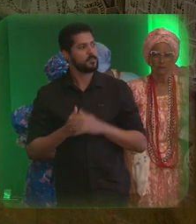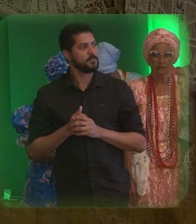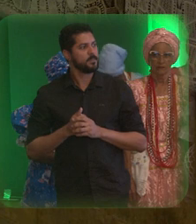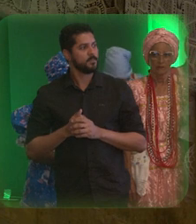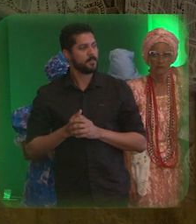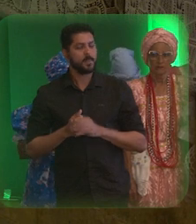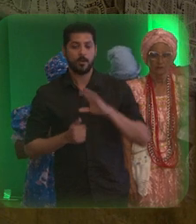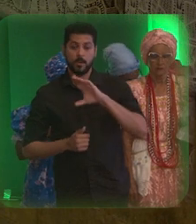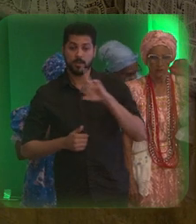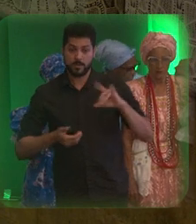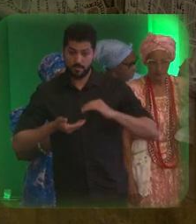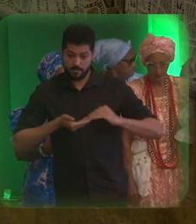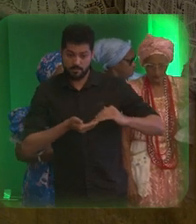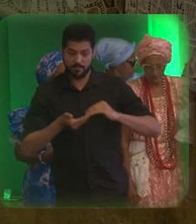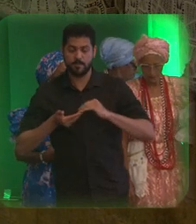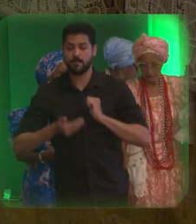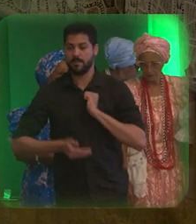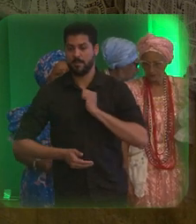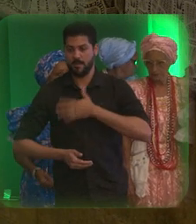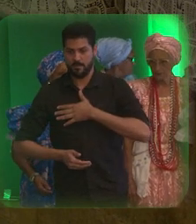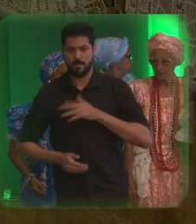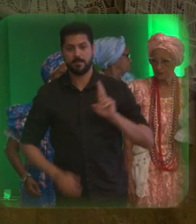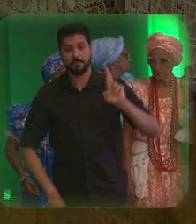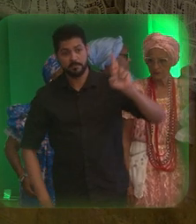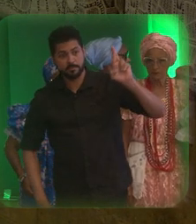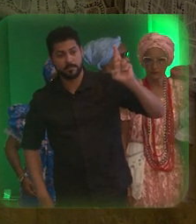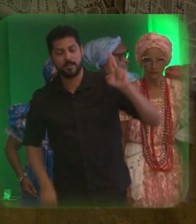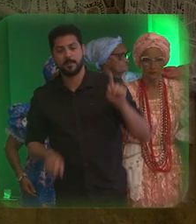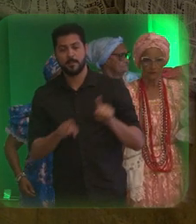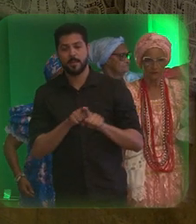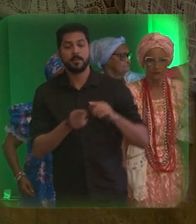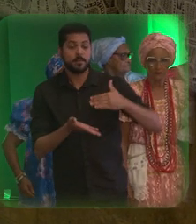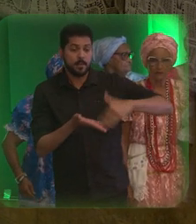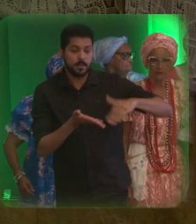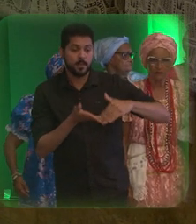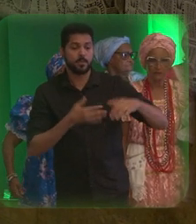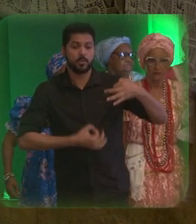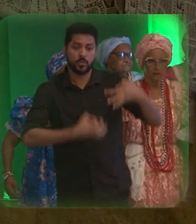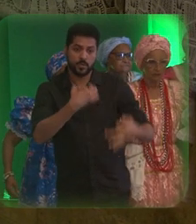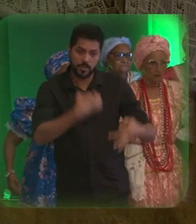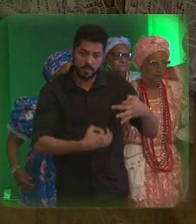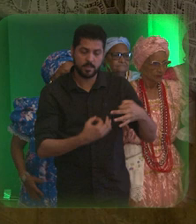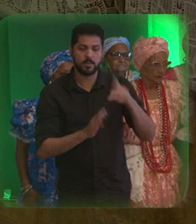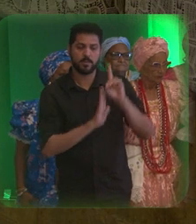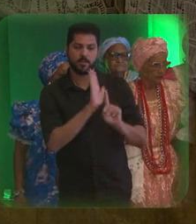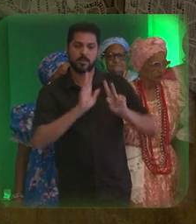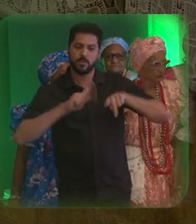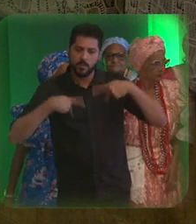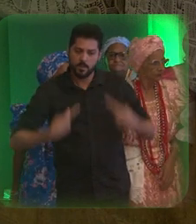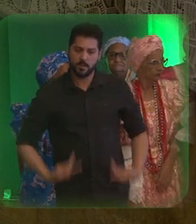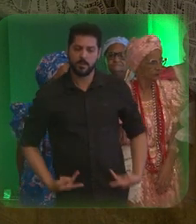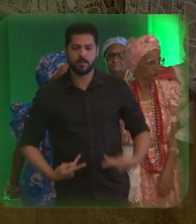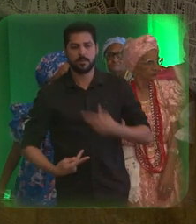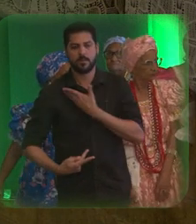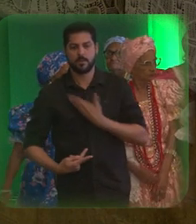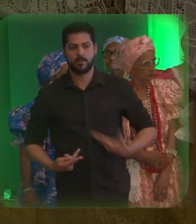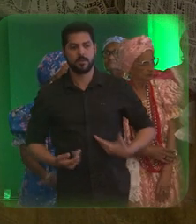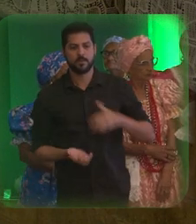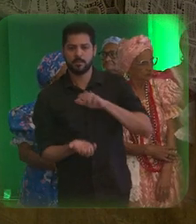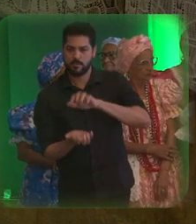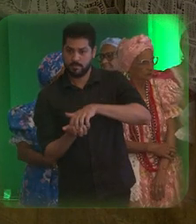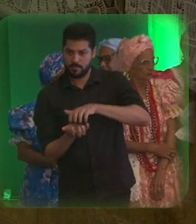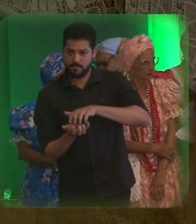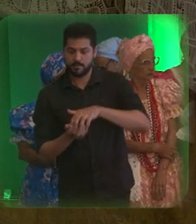cerimonial, Instituto Federal de Pernambuco e a Secretaria de Justiça e Direitos Humanos do Governo do Estado de